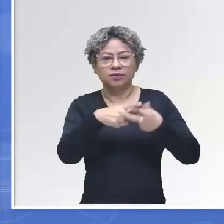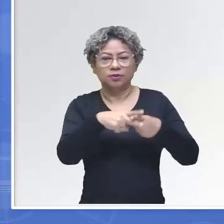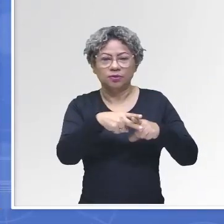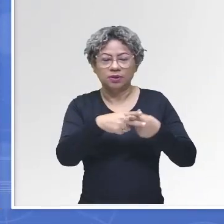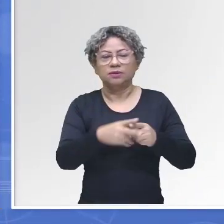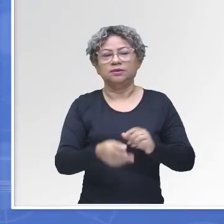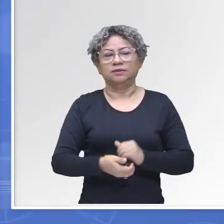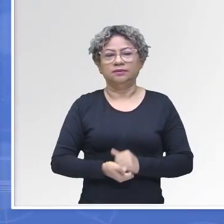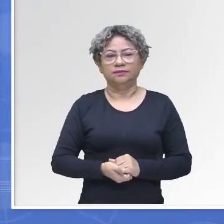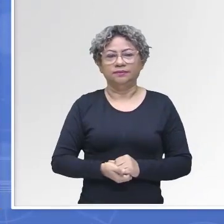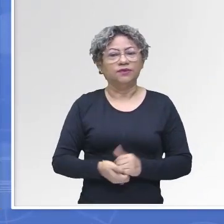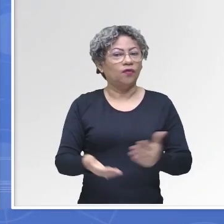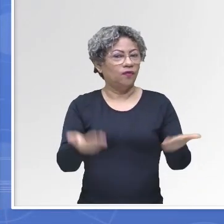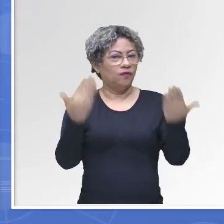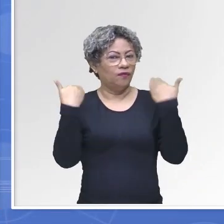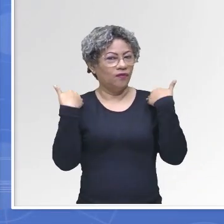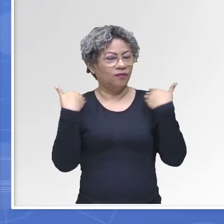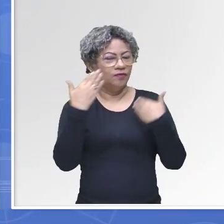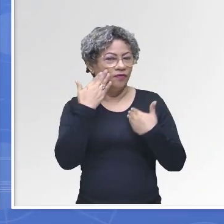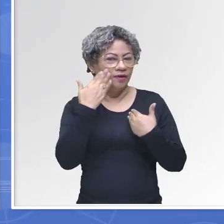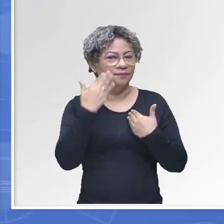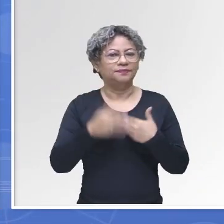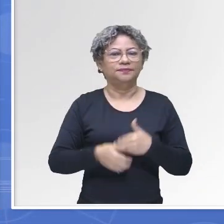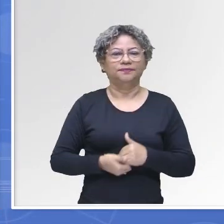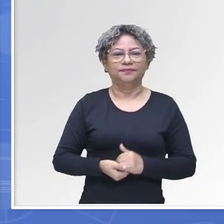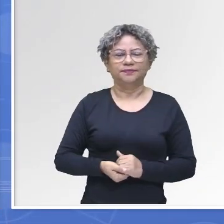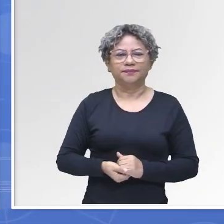Então, agora, acompanha aqui comigo a correção.